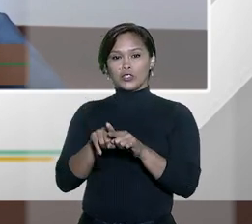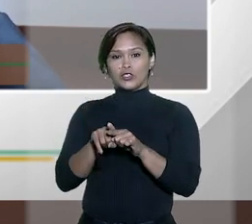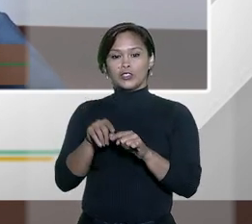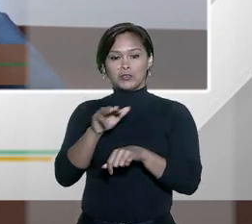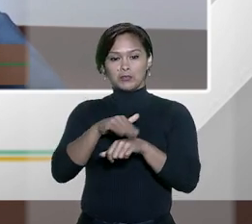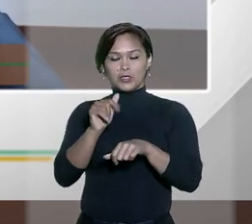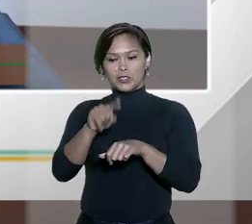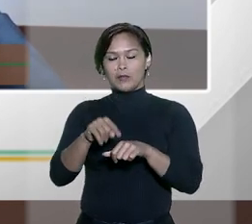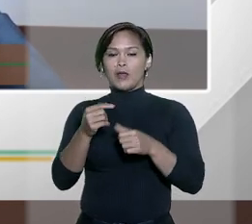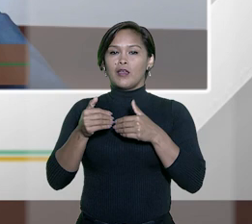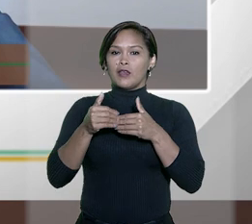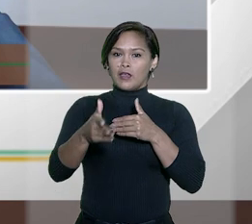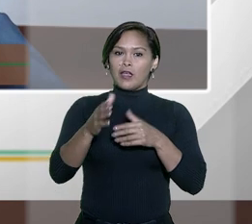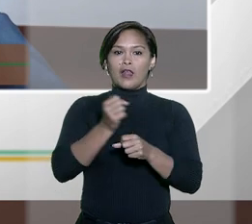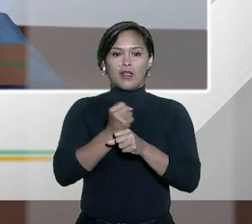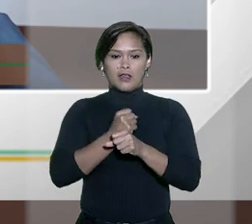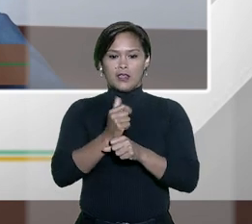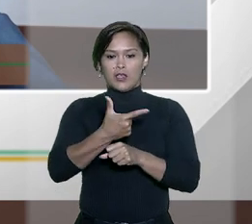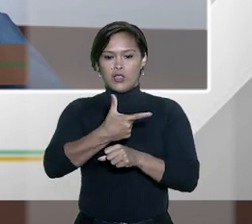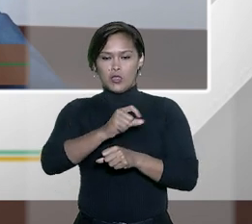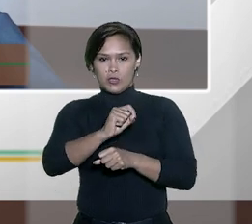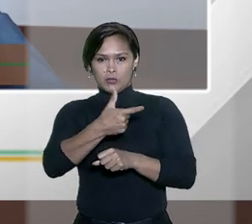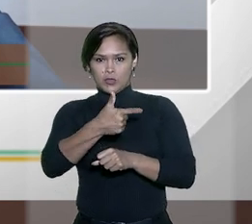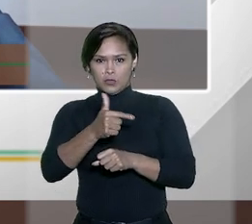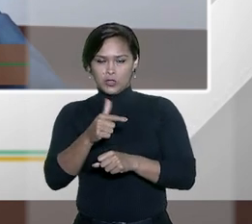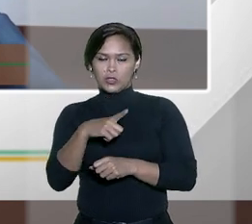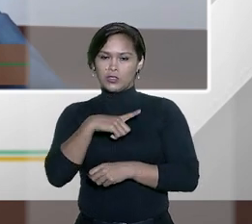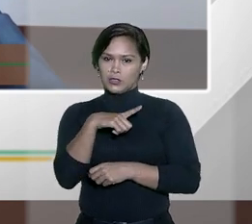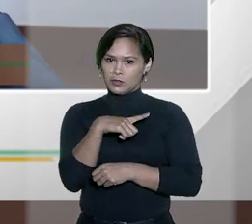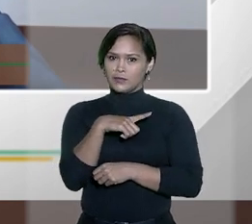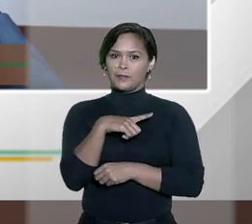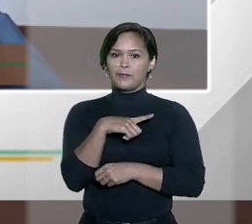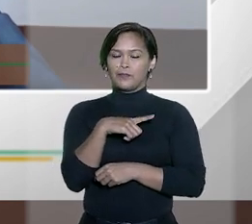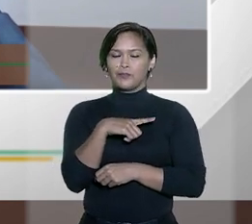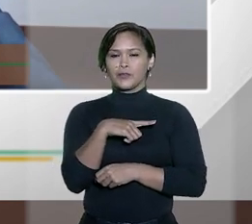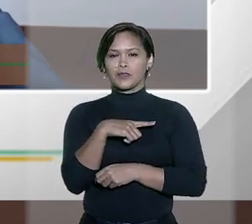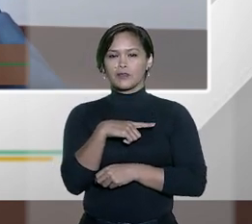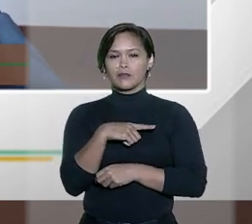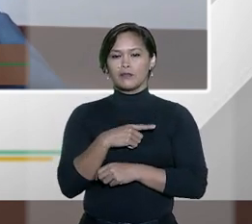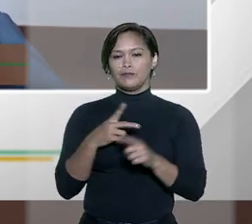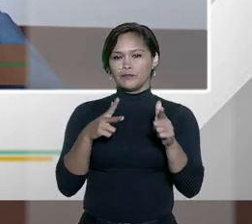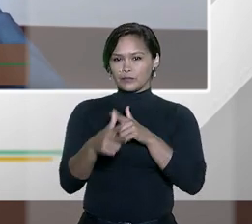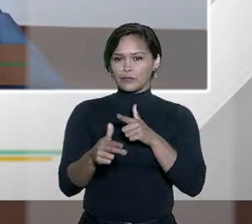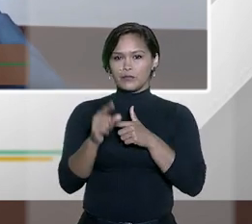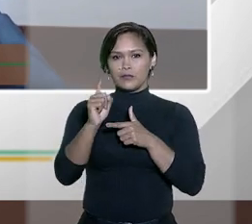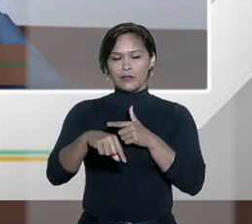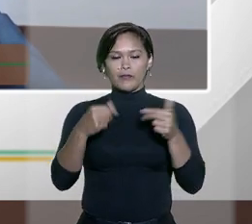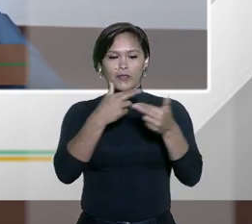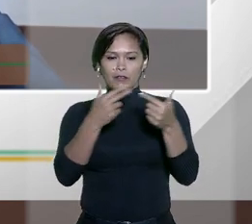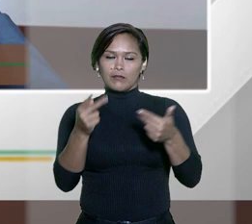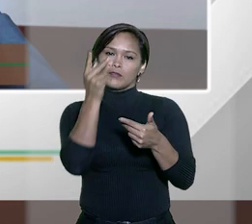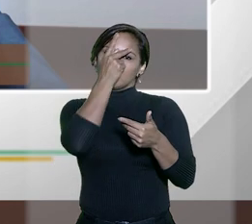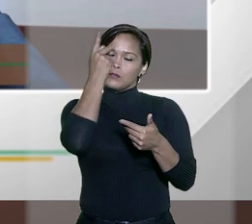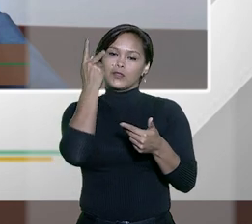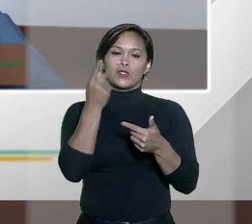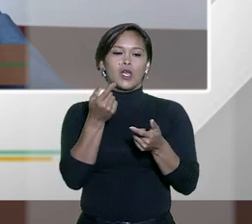Então, é claro que esse ano a gente vai ter aí, digamos assim, um corte, né? Muita gente